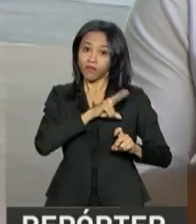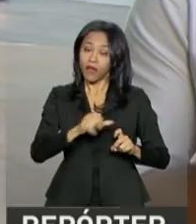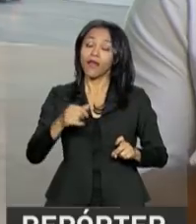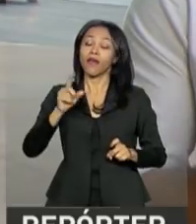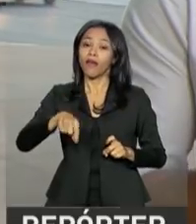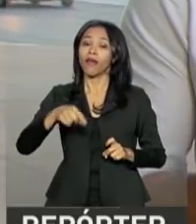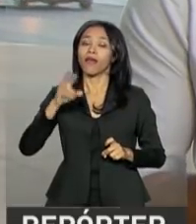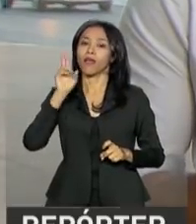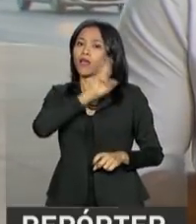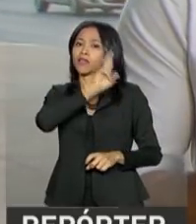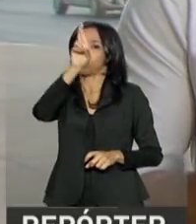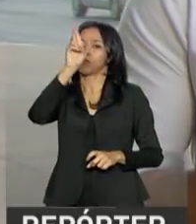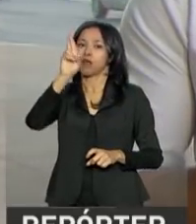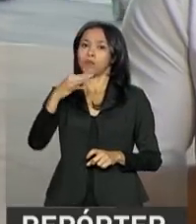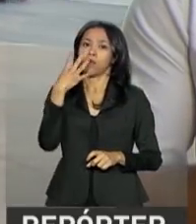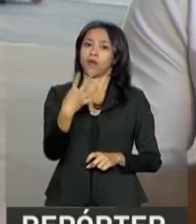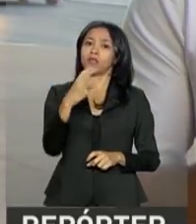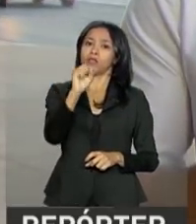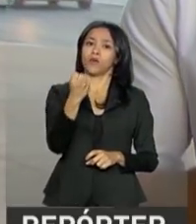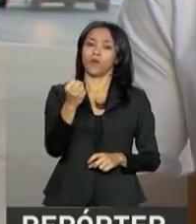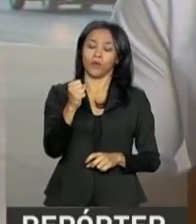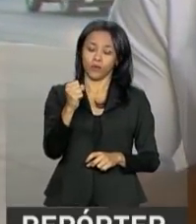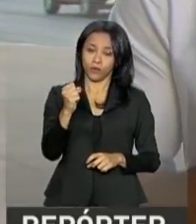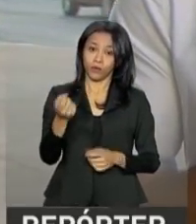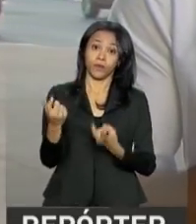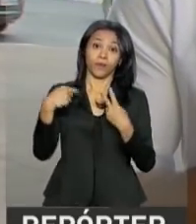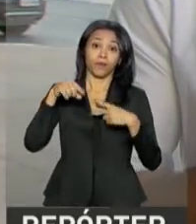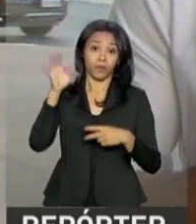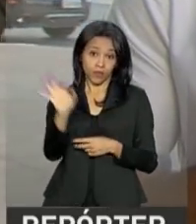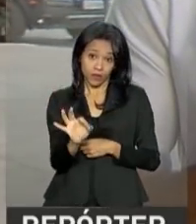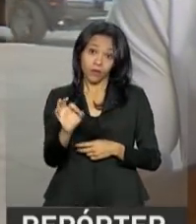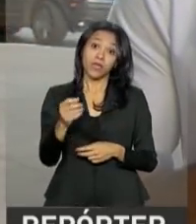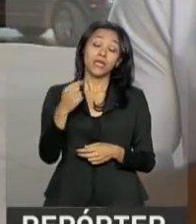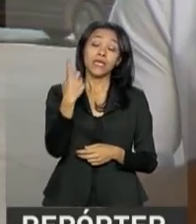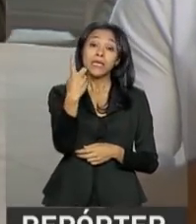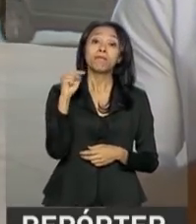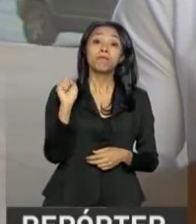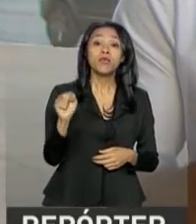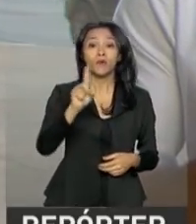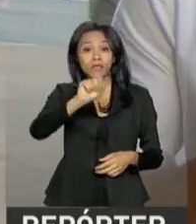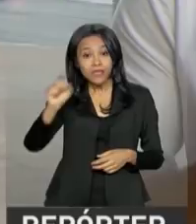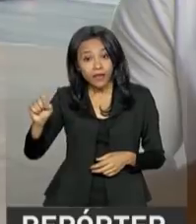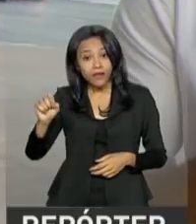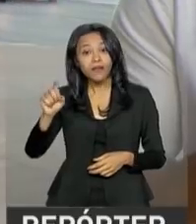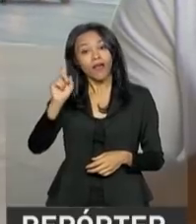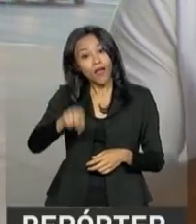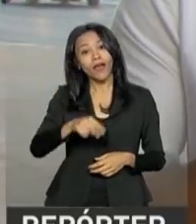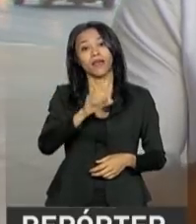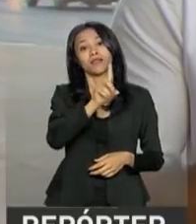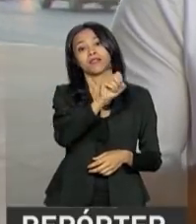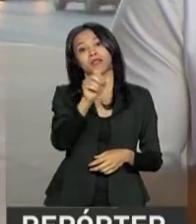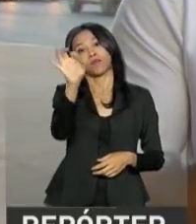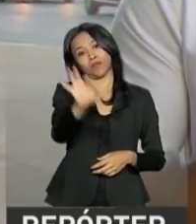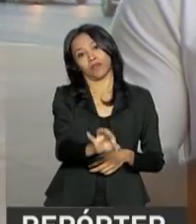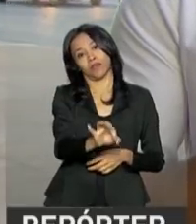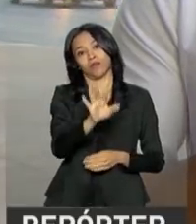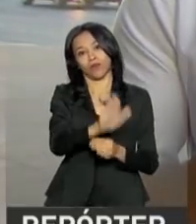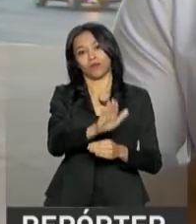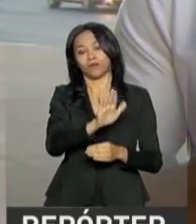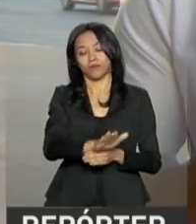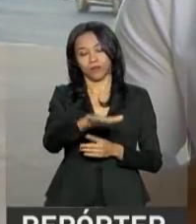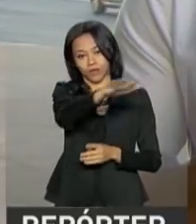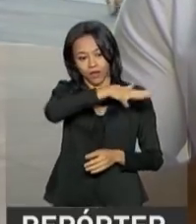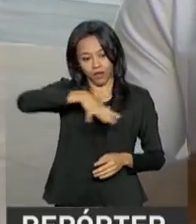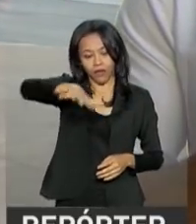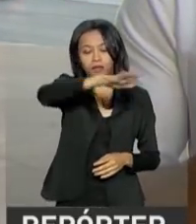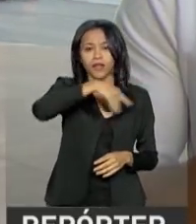equipes de atenção básica e no caso de 1.100 municípios o programa representa 100% da cobertura mais